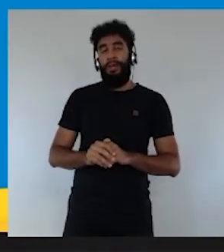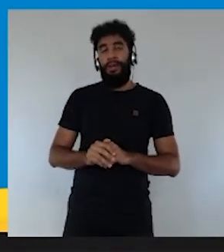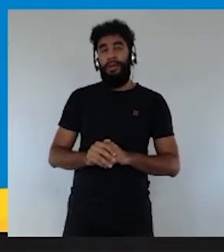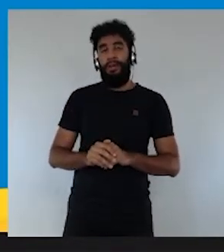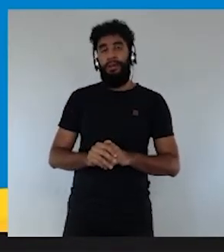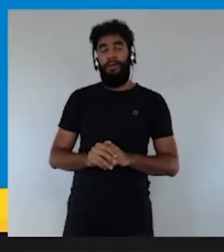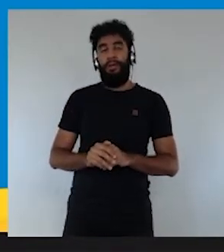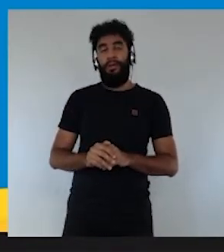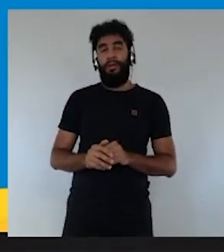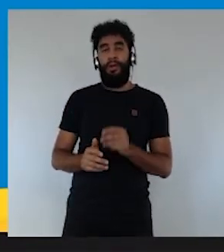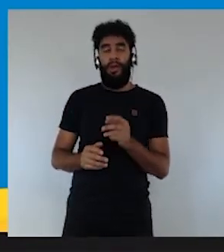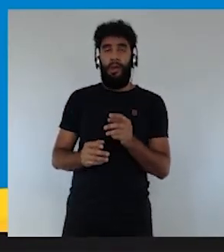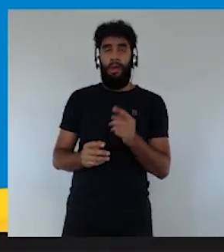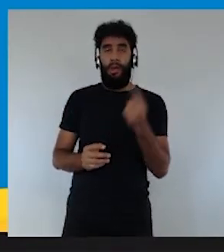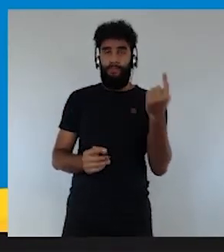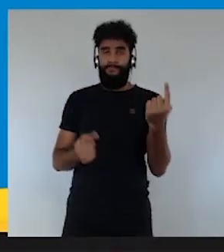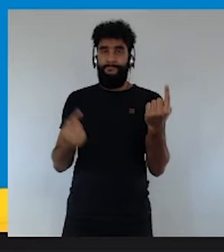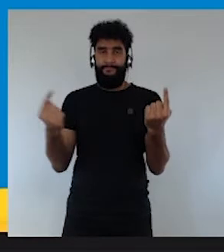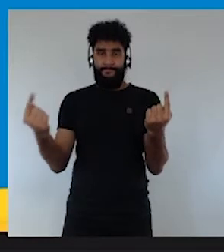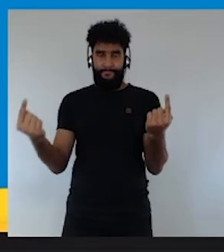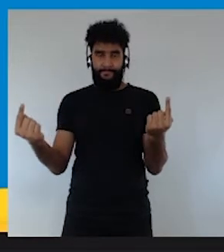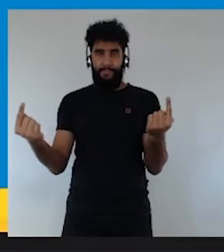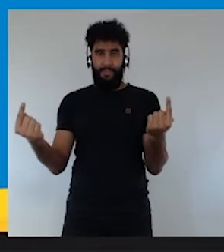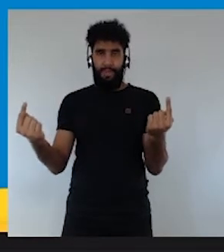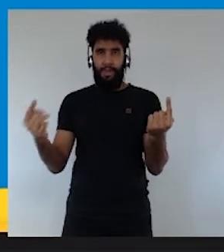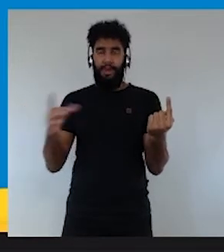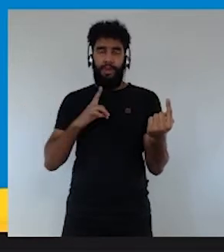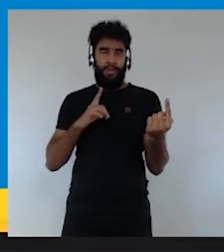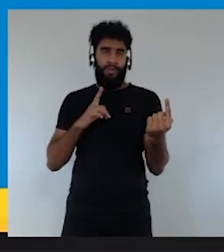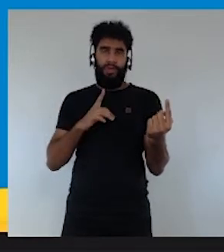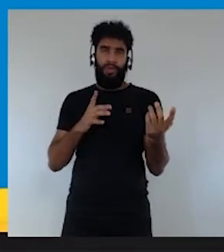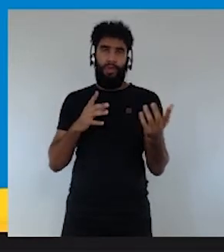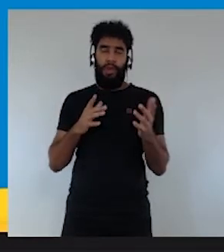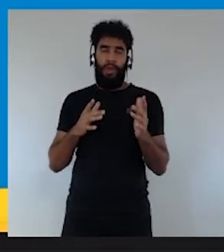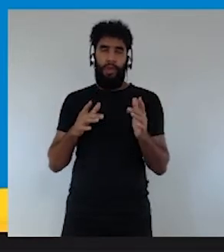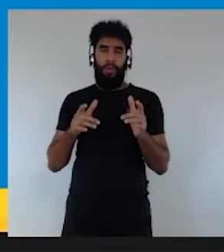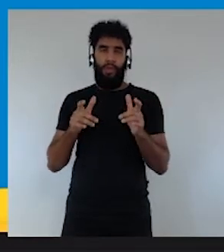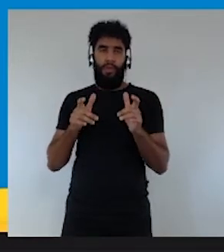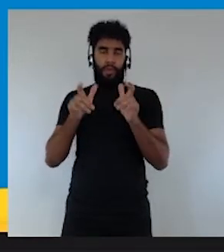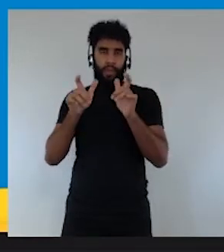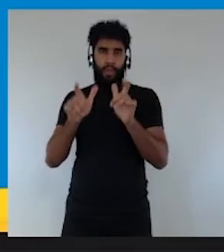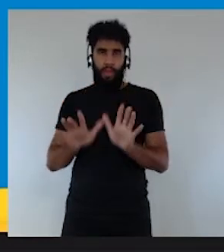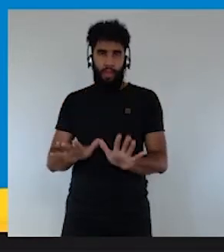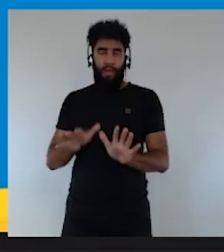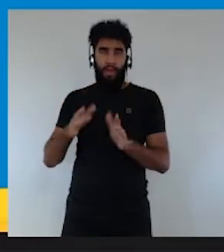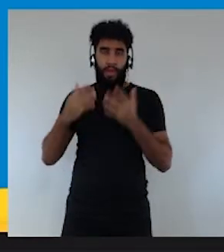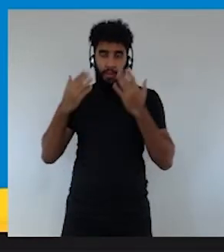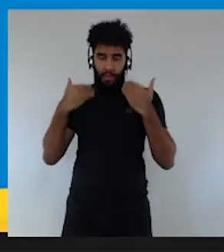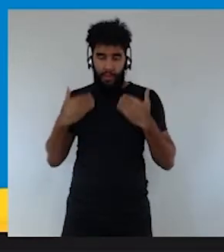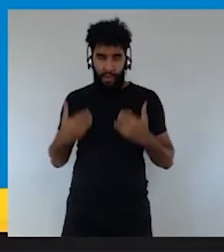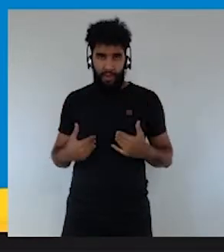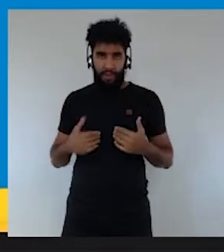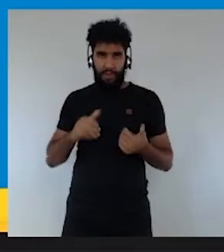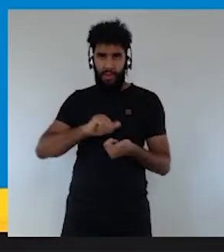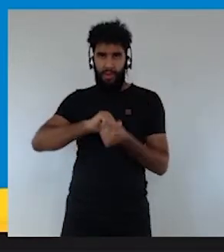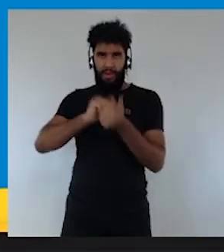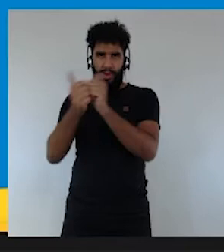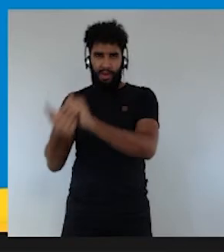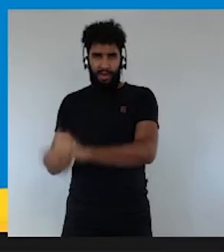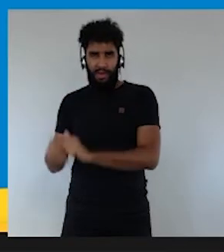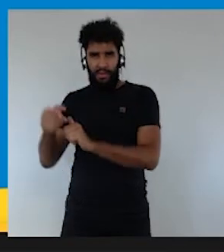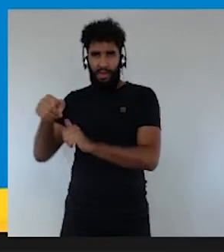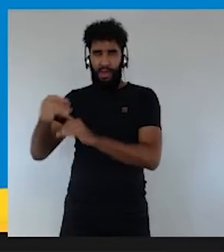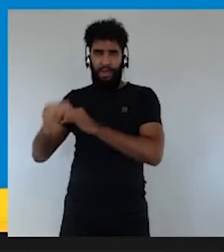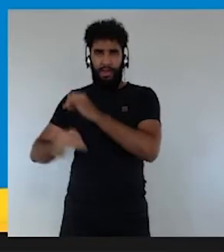das partes para pegar um procedimento que, na sua origem, era um procedimento físico e convertê-lo num procedimento eletrônico, até onde que isso